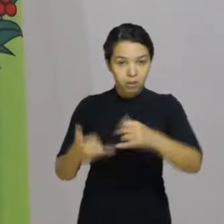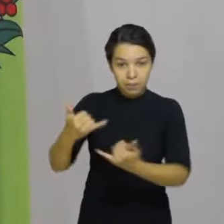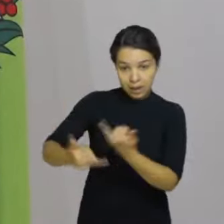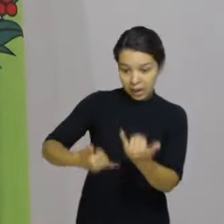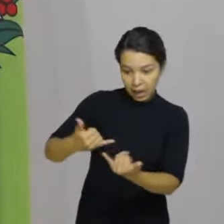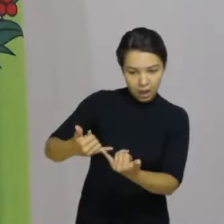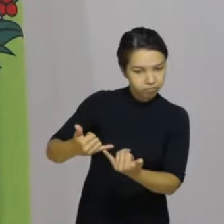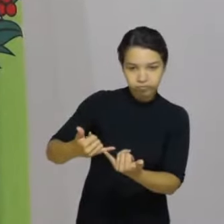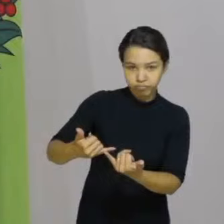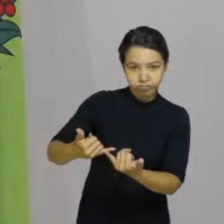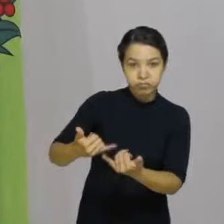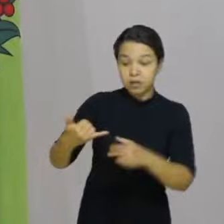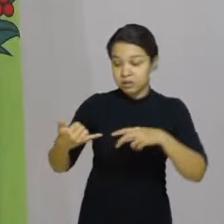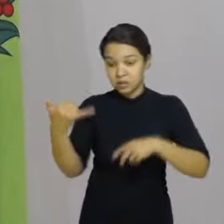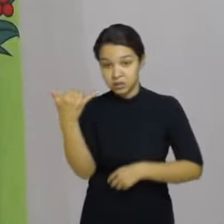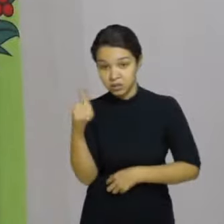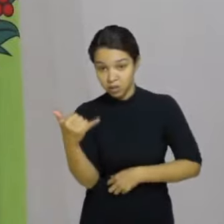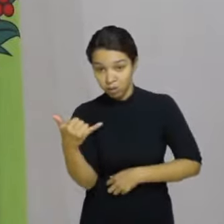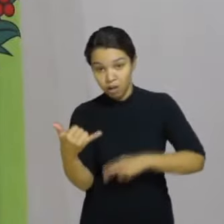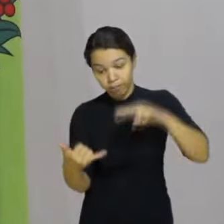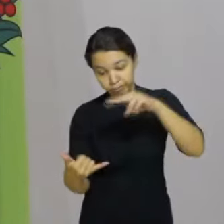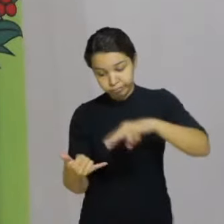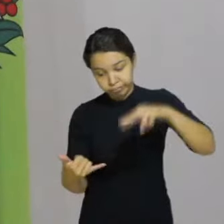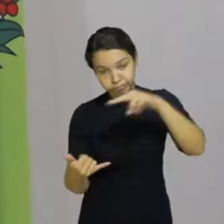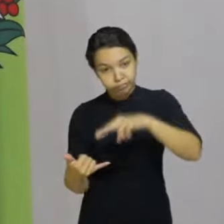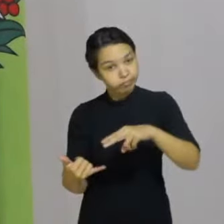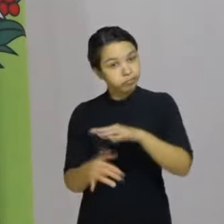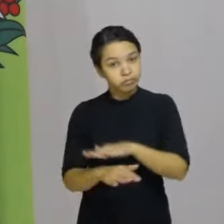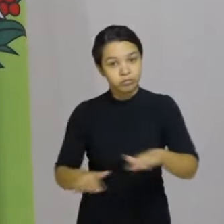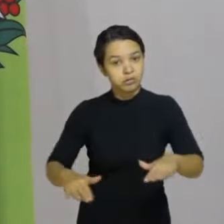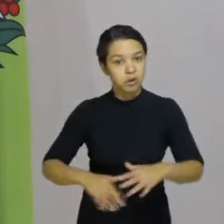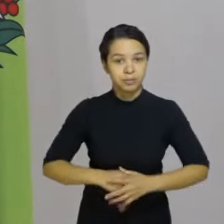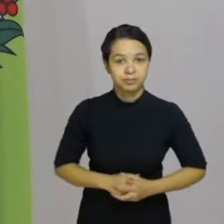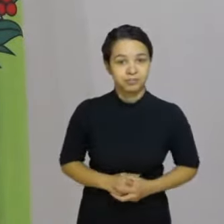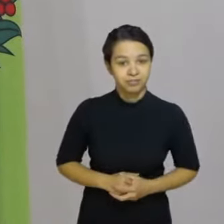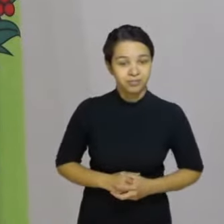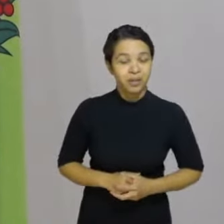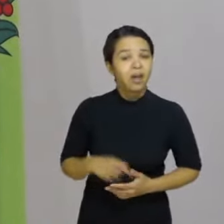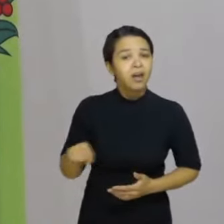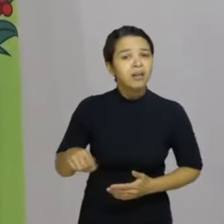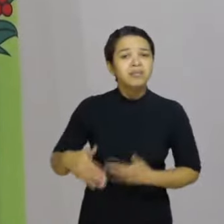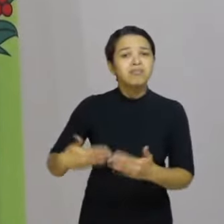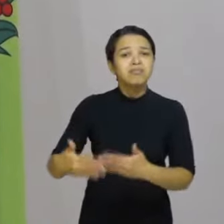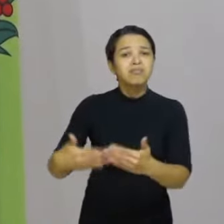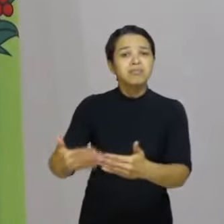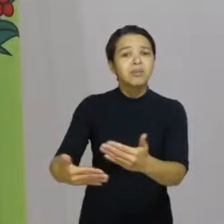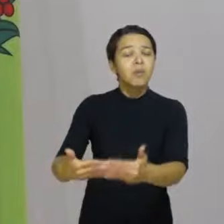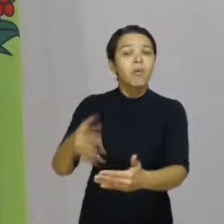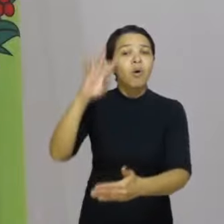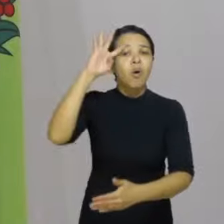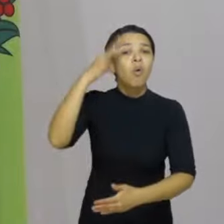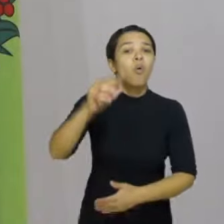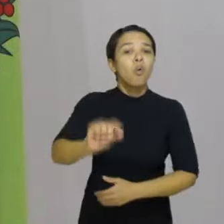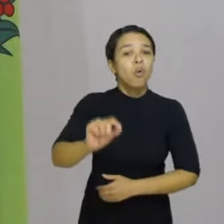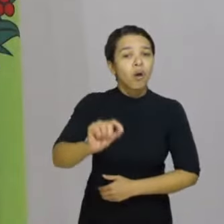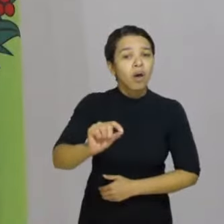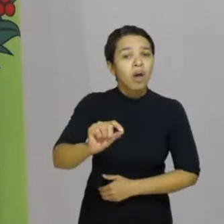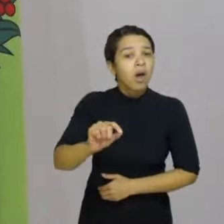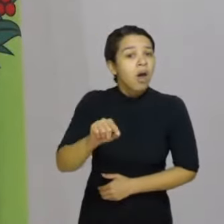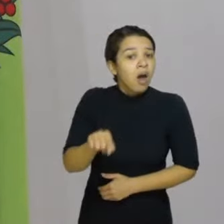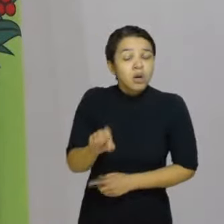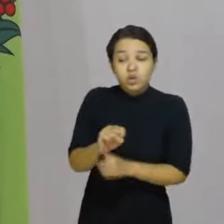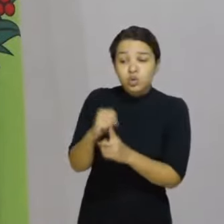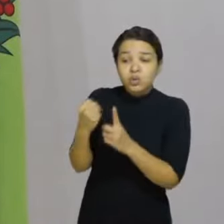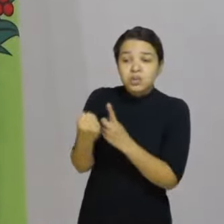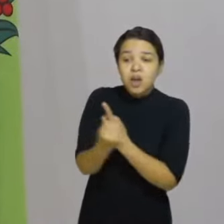o celular. Isso gera toda uma privação, todo um conjunto de privações. A privação social tem